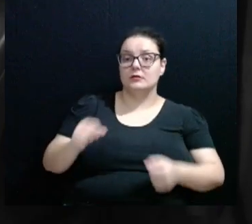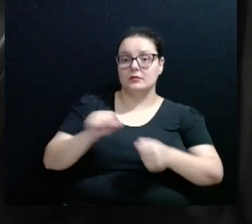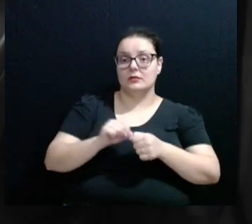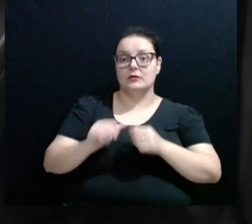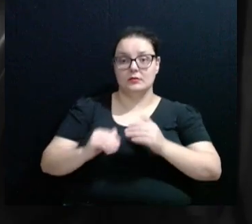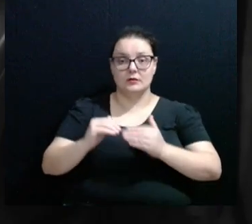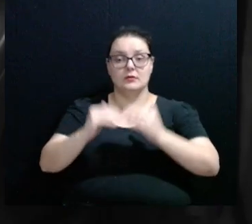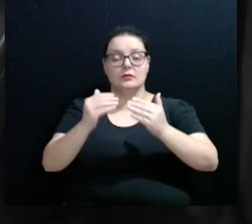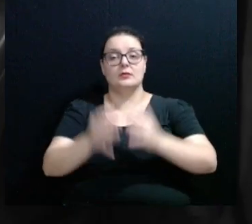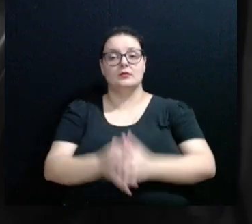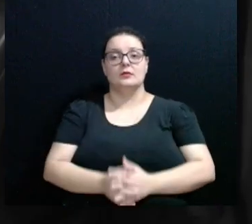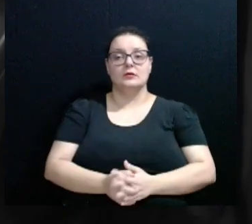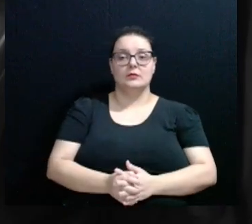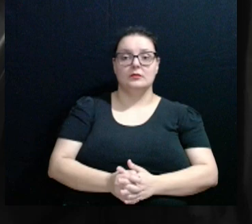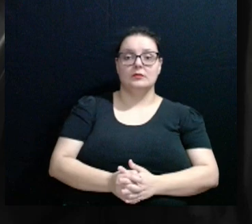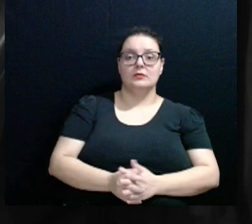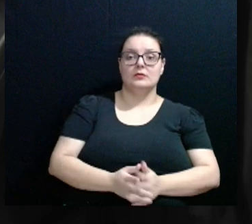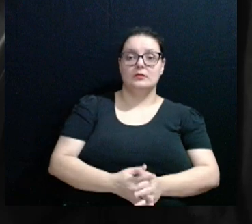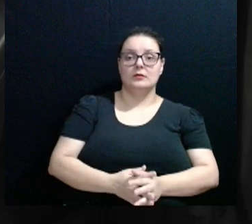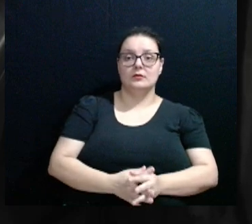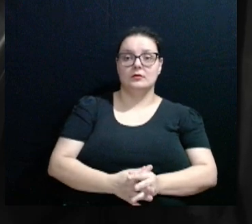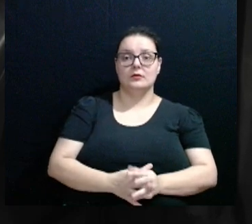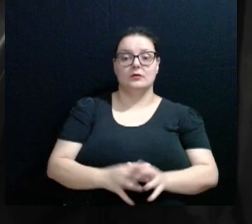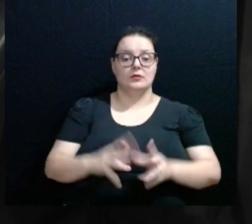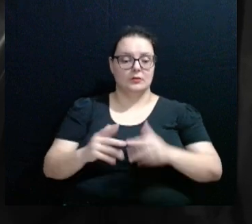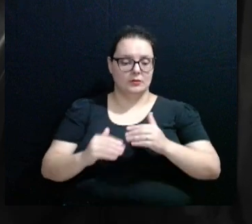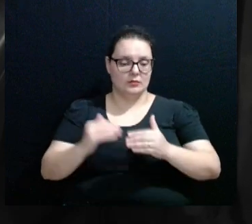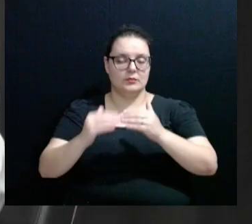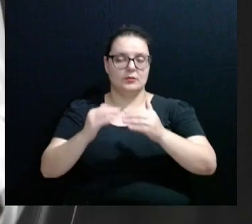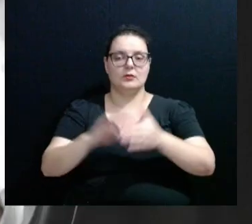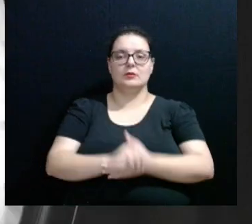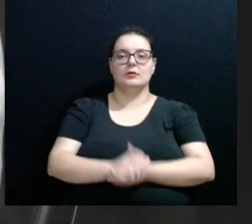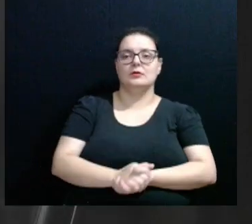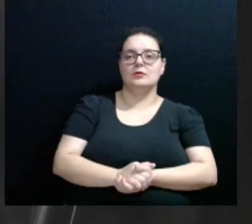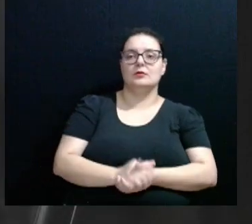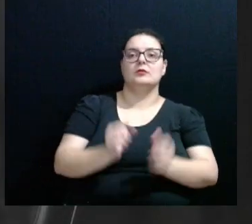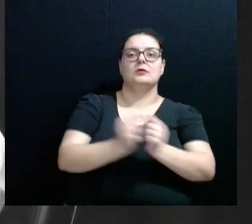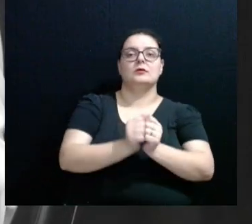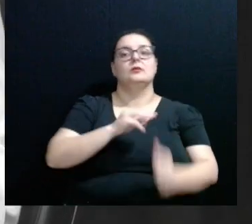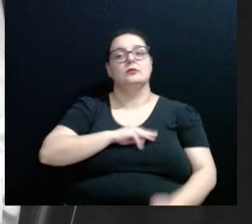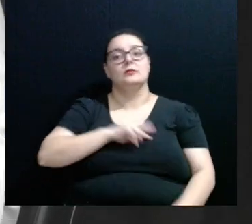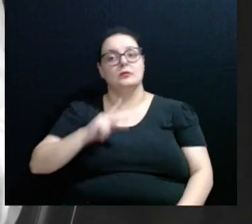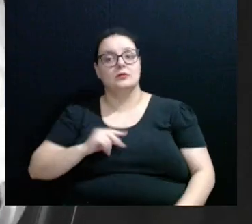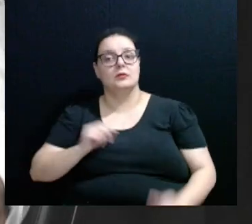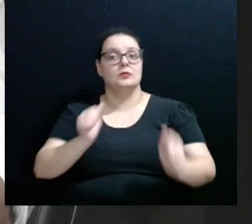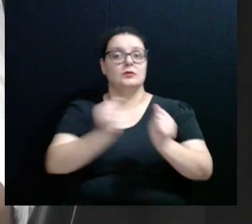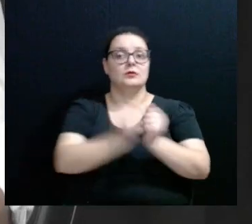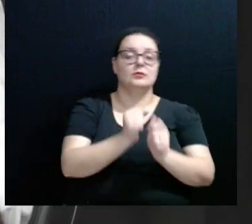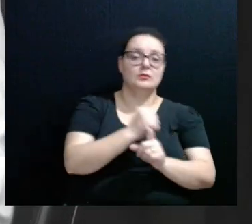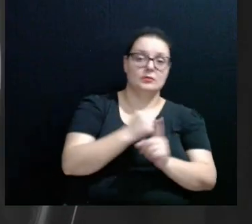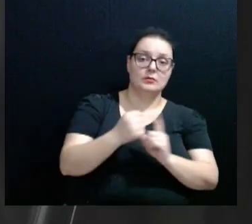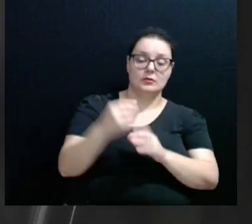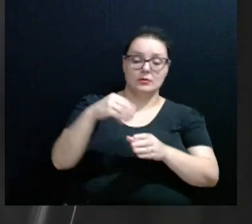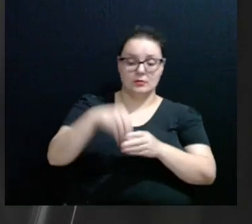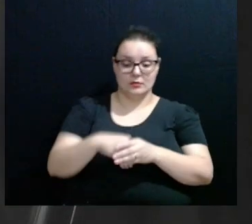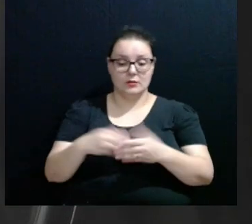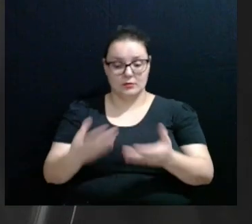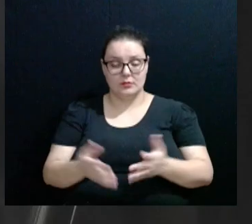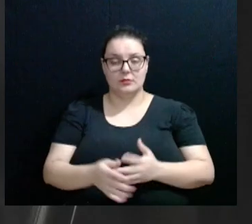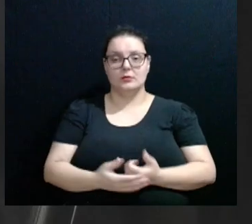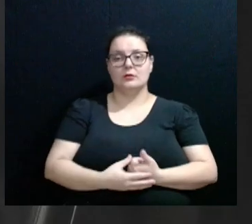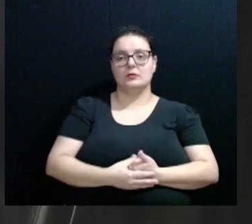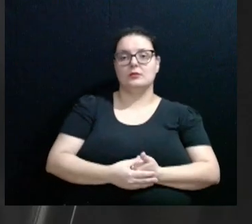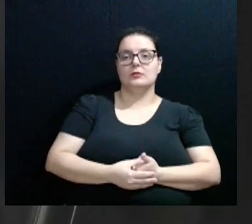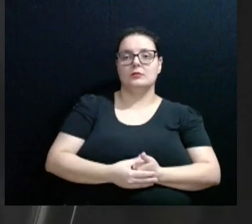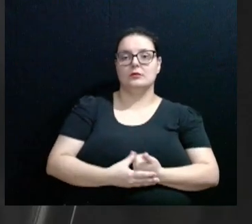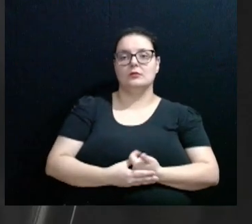construção, a gente fez teve que fazer toda uma construção junto com o Ministério Público, junto com a sociedade, internamente aqui, e